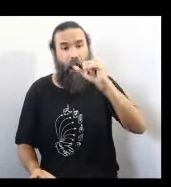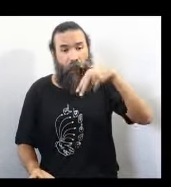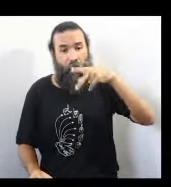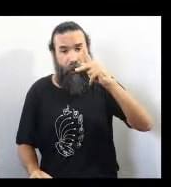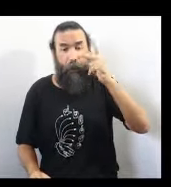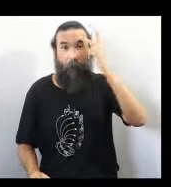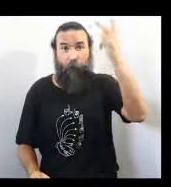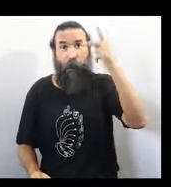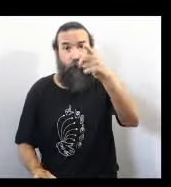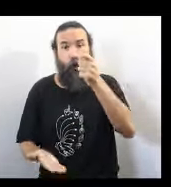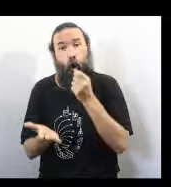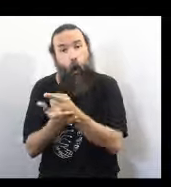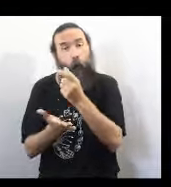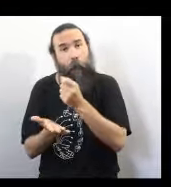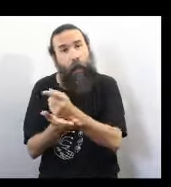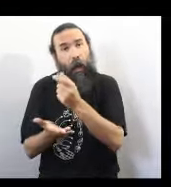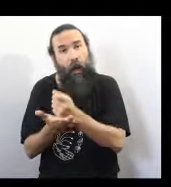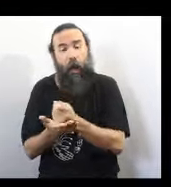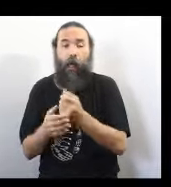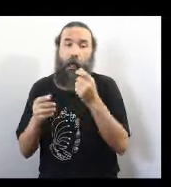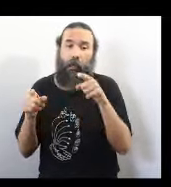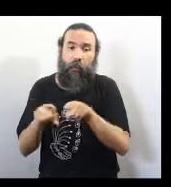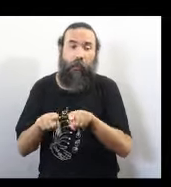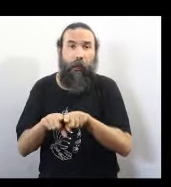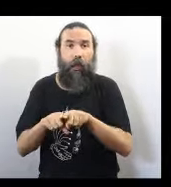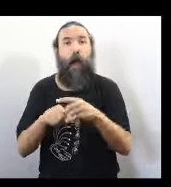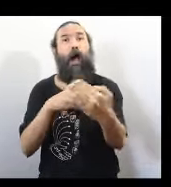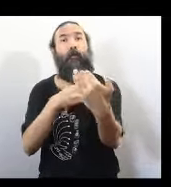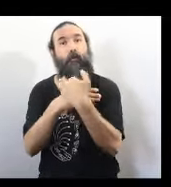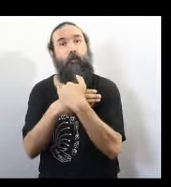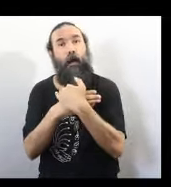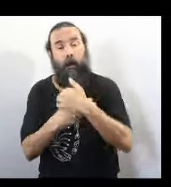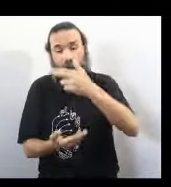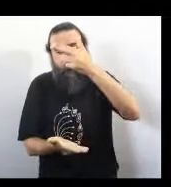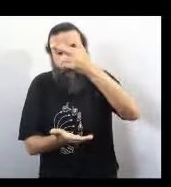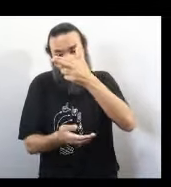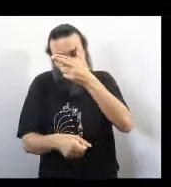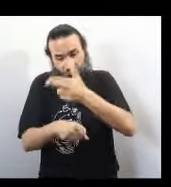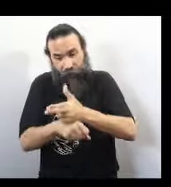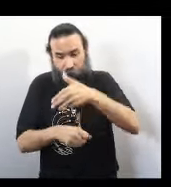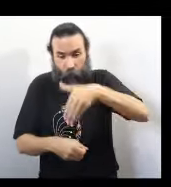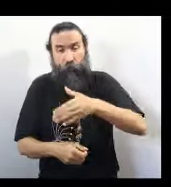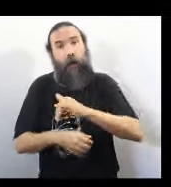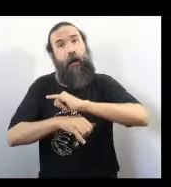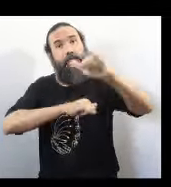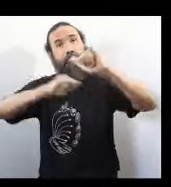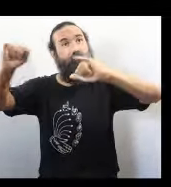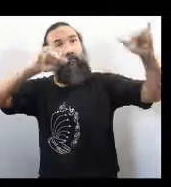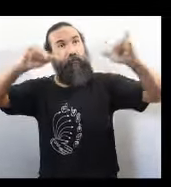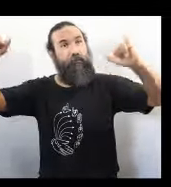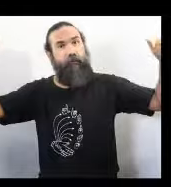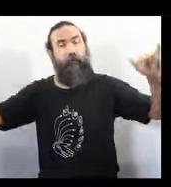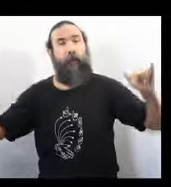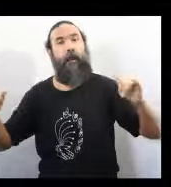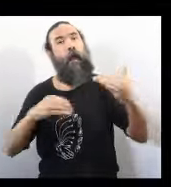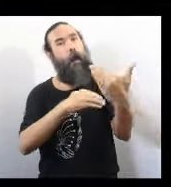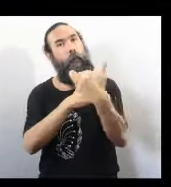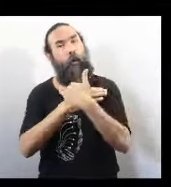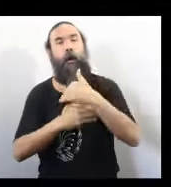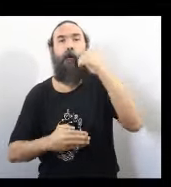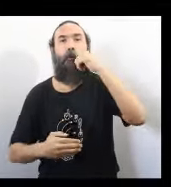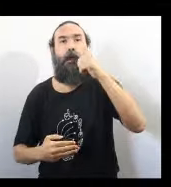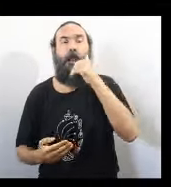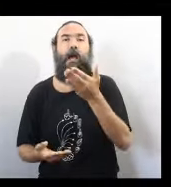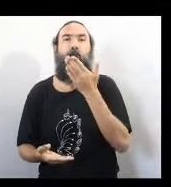os nossos artesanatos, compartilhe esse vídeo, compartilhe a nossa campanha, apoie as